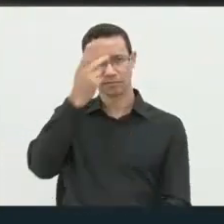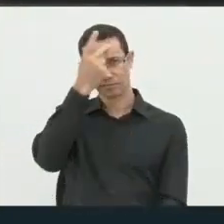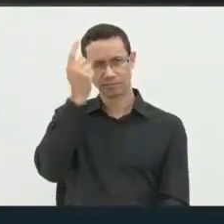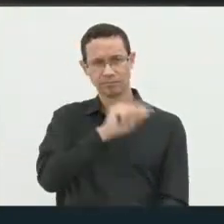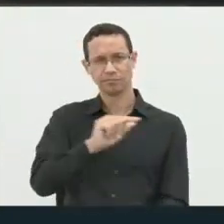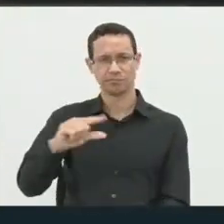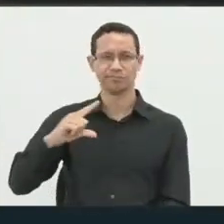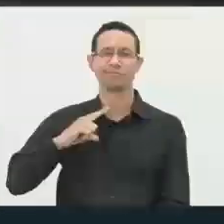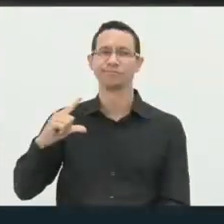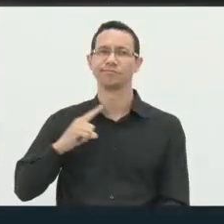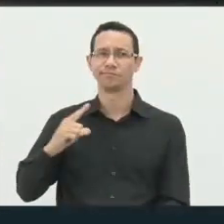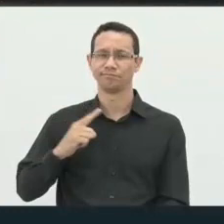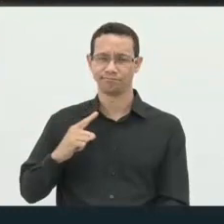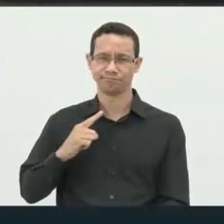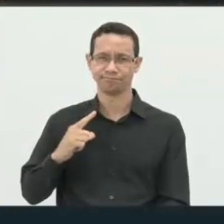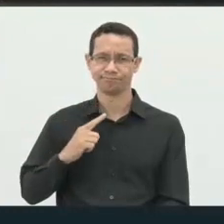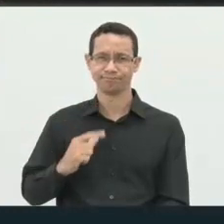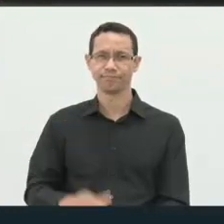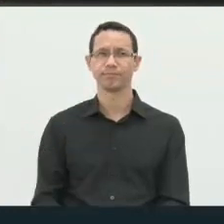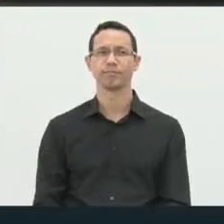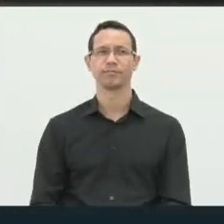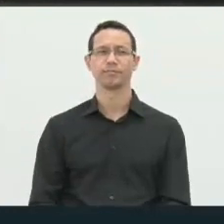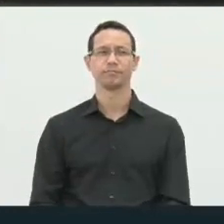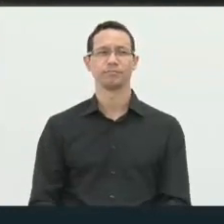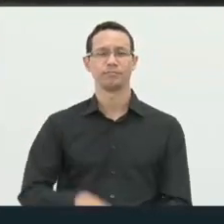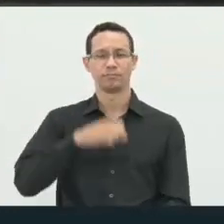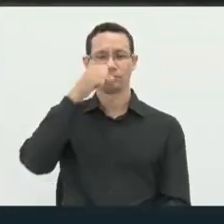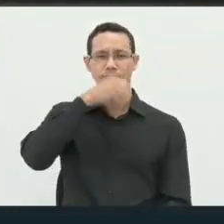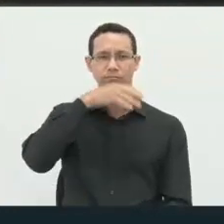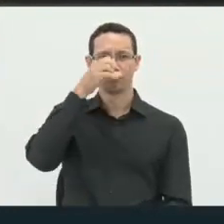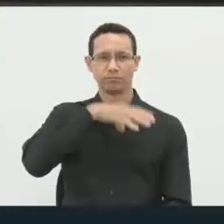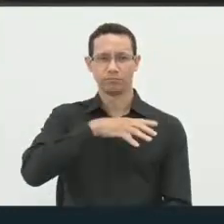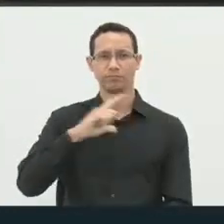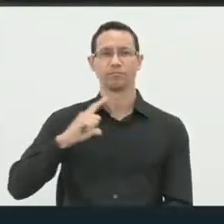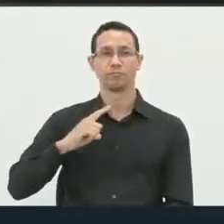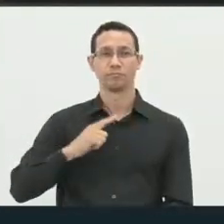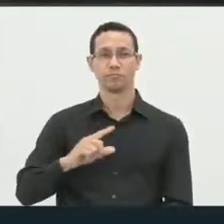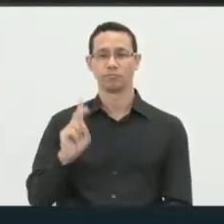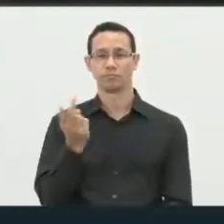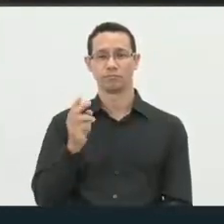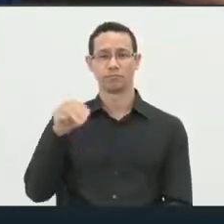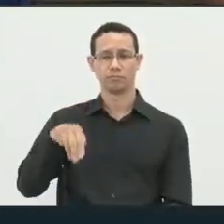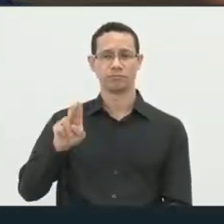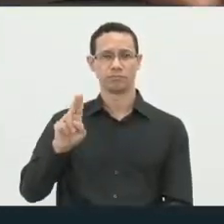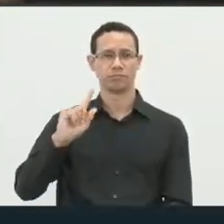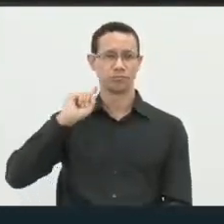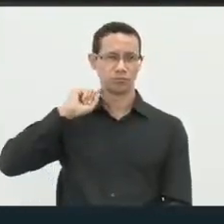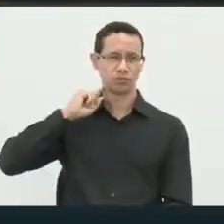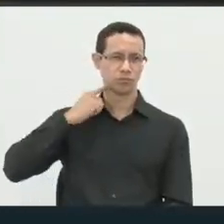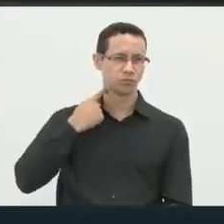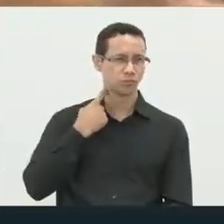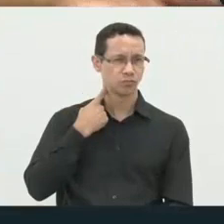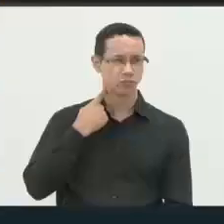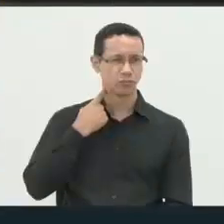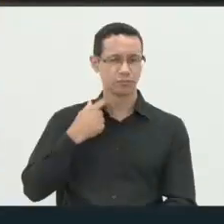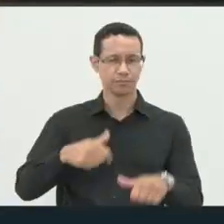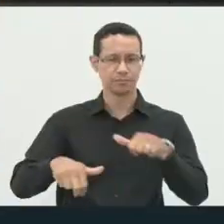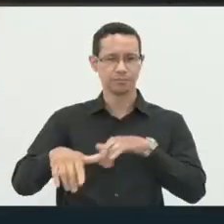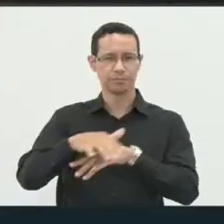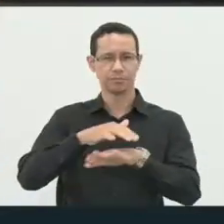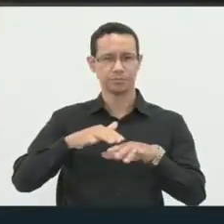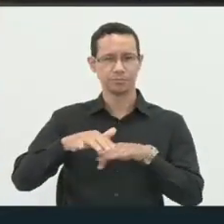da vida humilhação é dele hmu é baiano sujo lotado de gente e